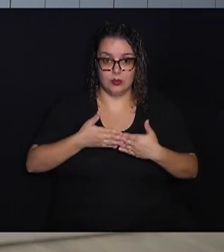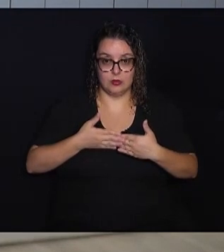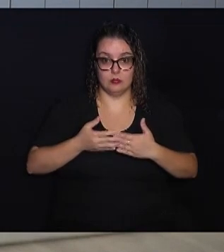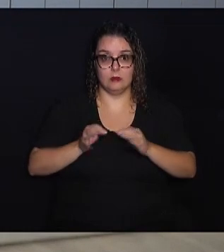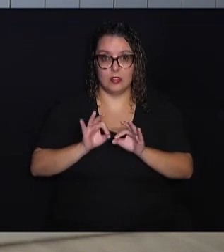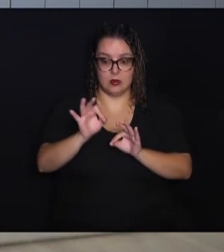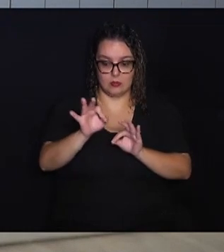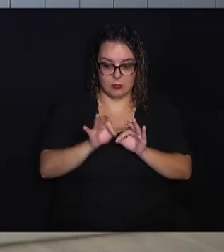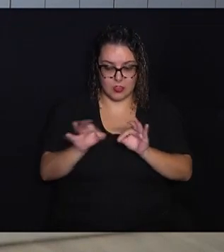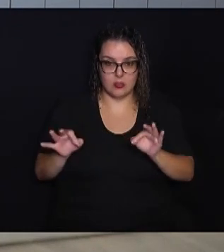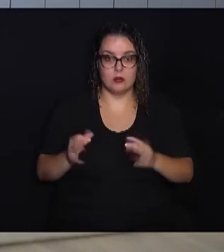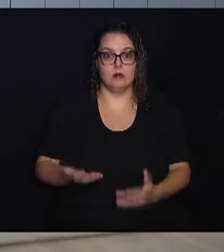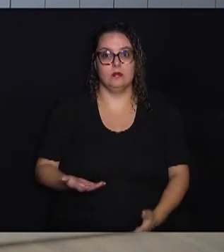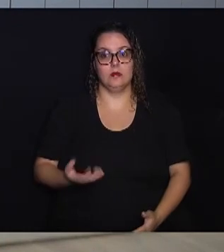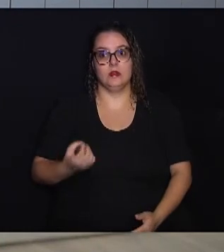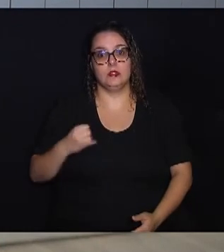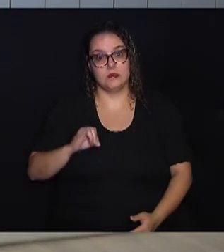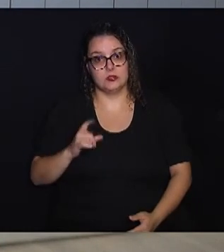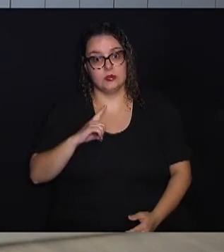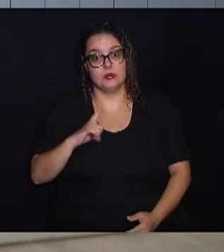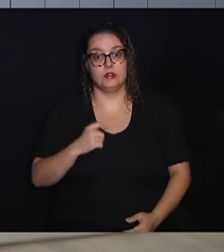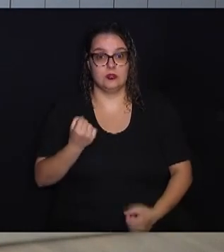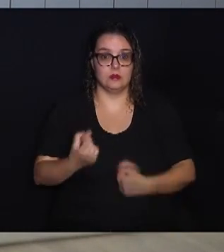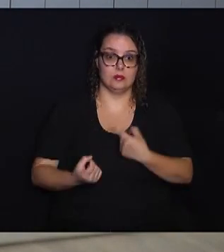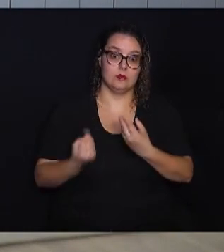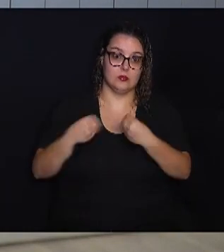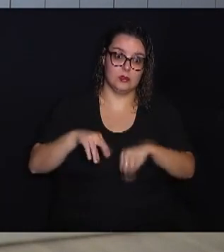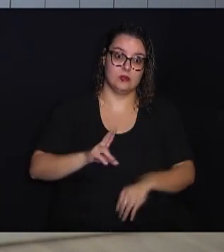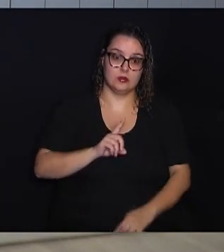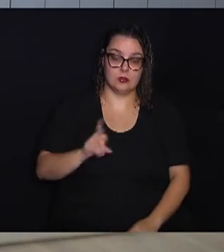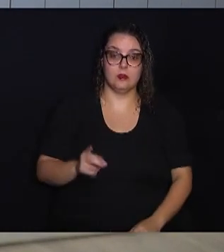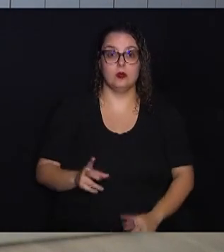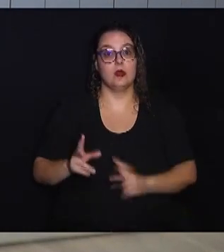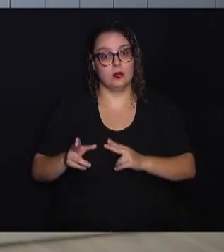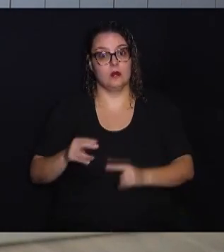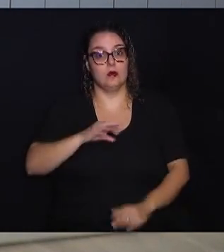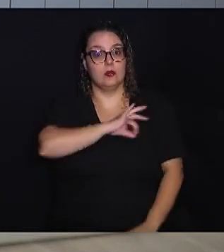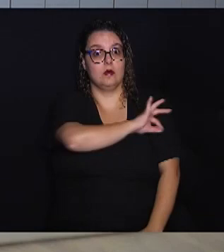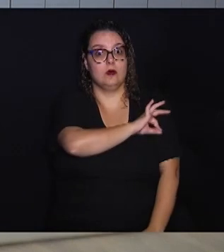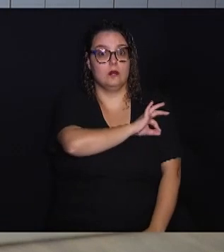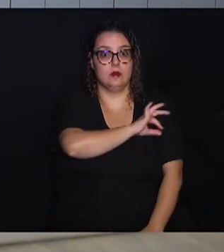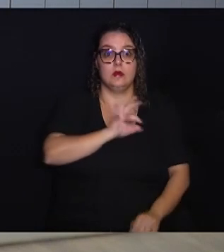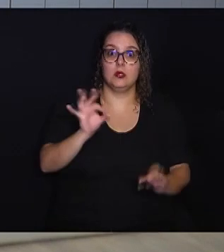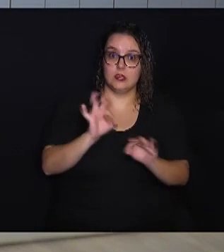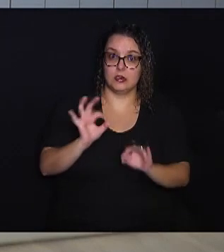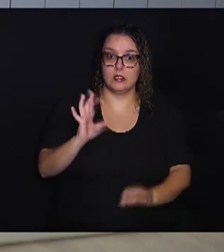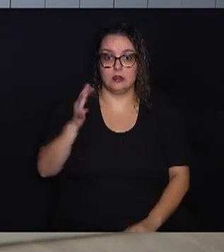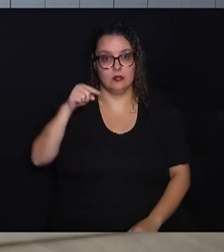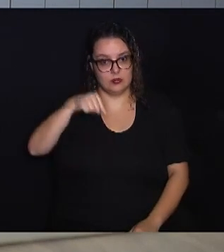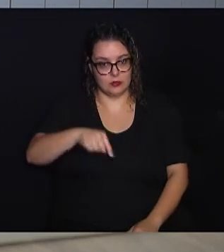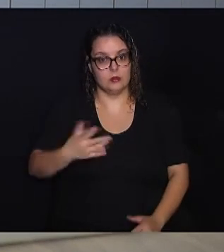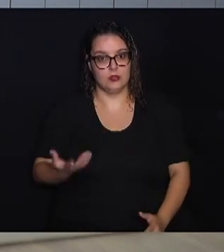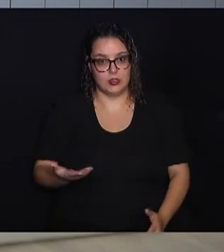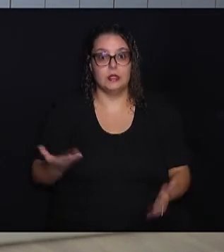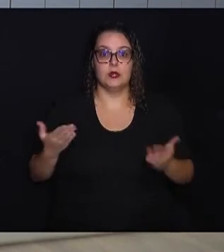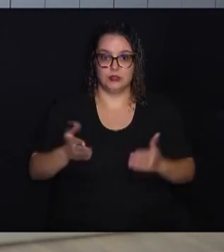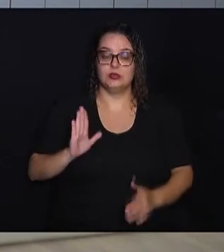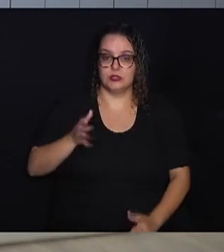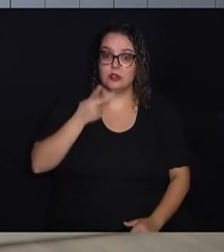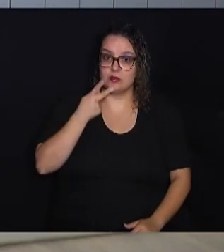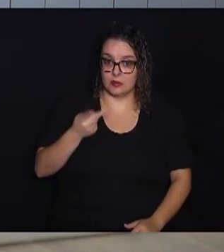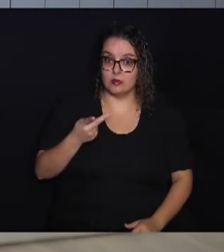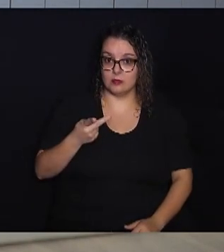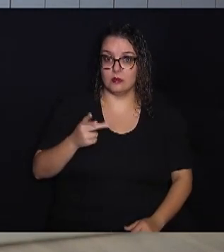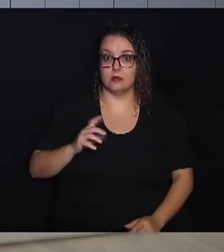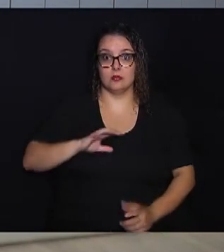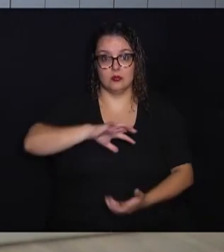mensurar se tinha havido algum dano ou não, mas de acordo com a prefeitura, nada aconteceu ali. E hoje a gente daqui a pouco vai falar sobre a